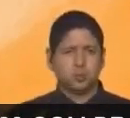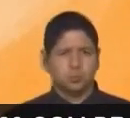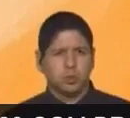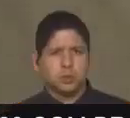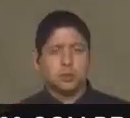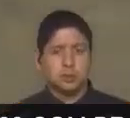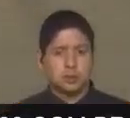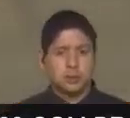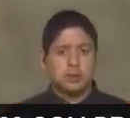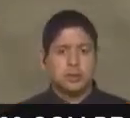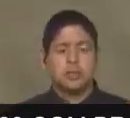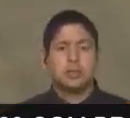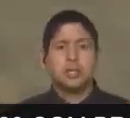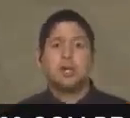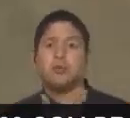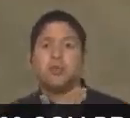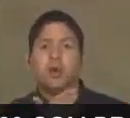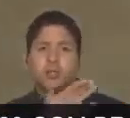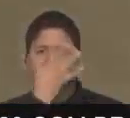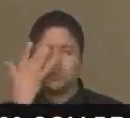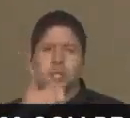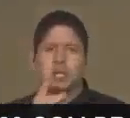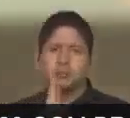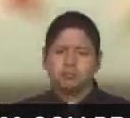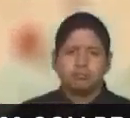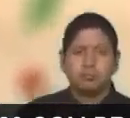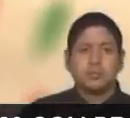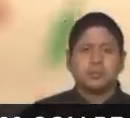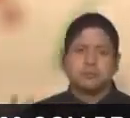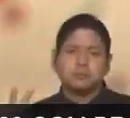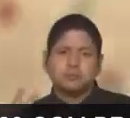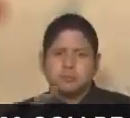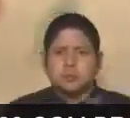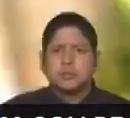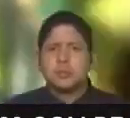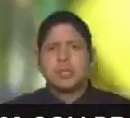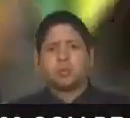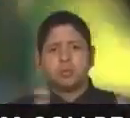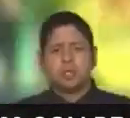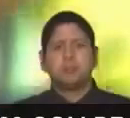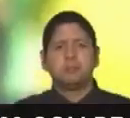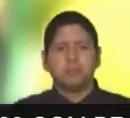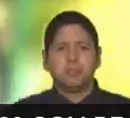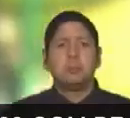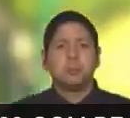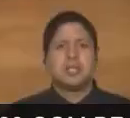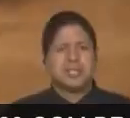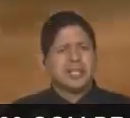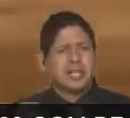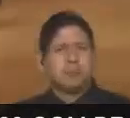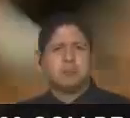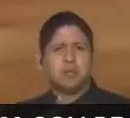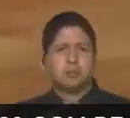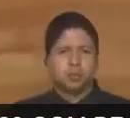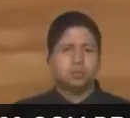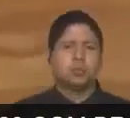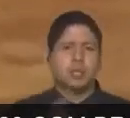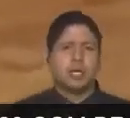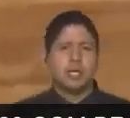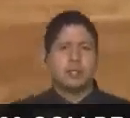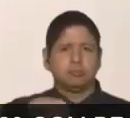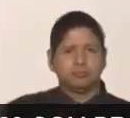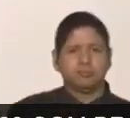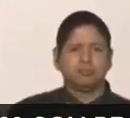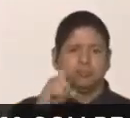Cidadania quer dar voz às vítimas indefesas e dar visibilidade ao tema, pois é quebrando tabus que os riscos são